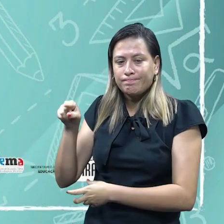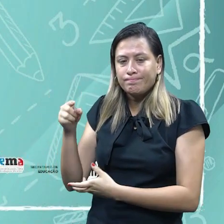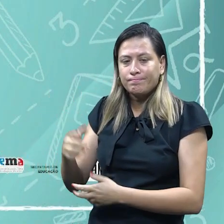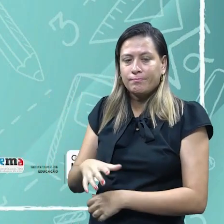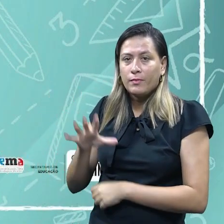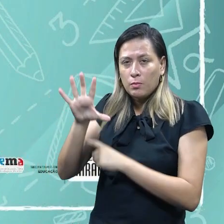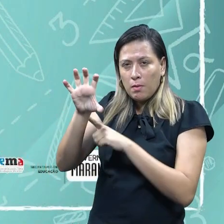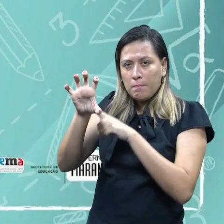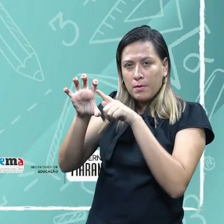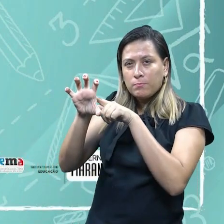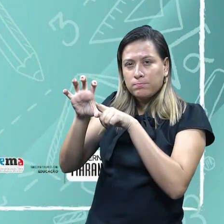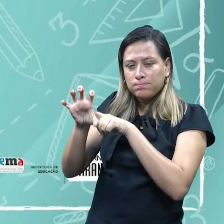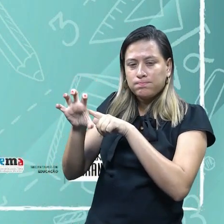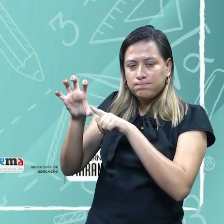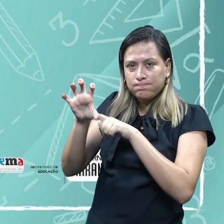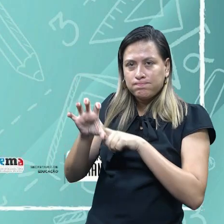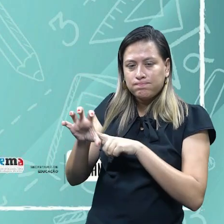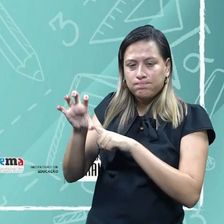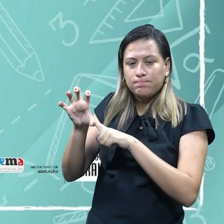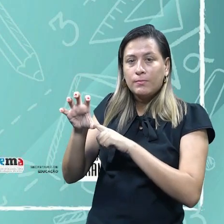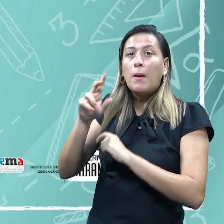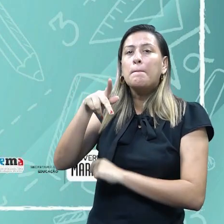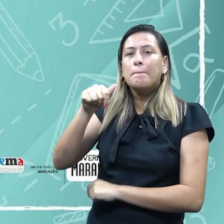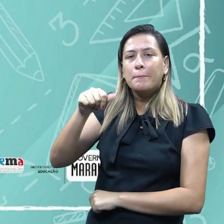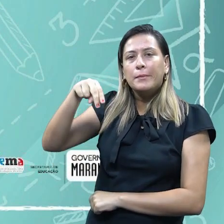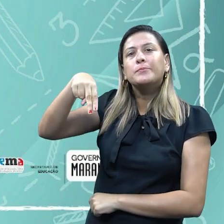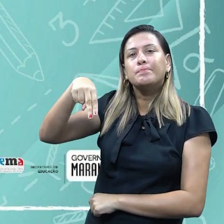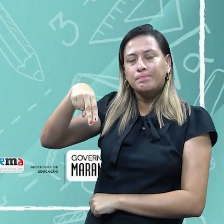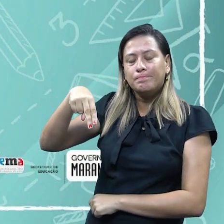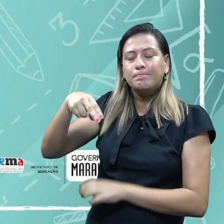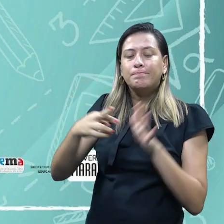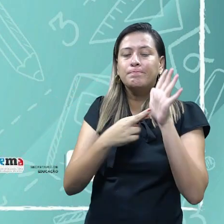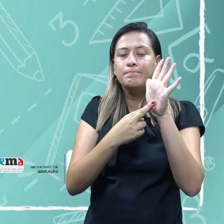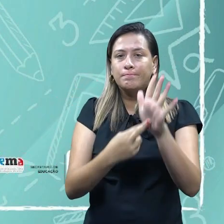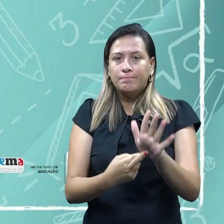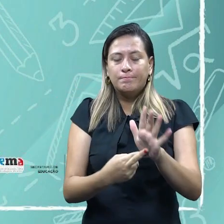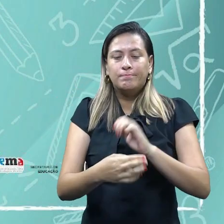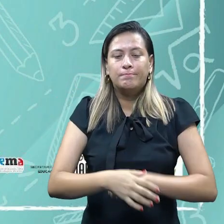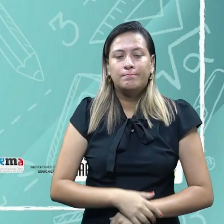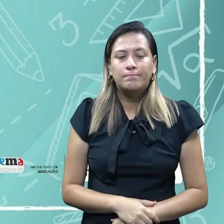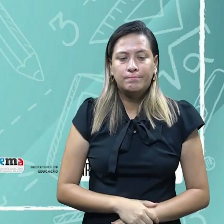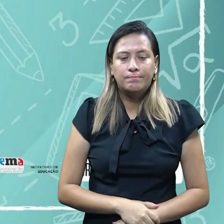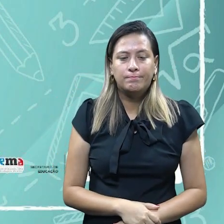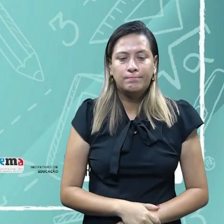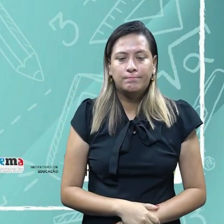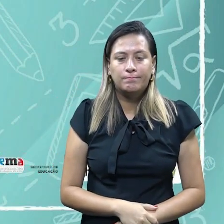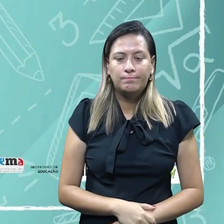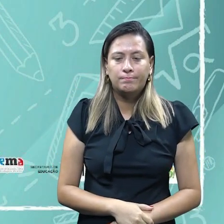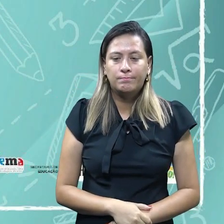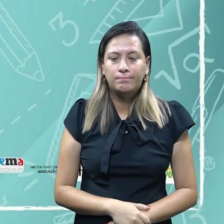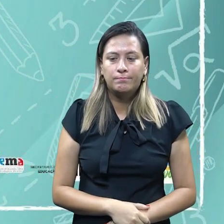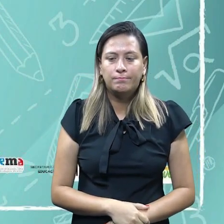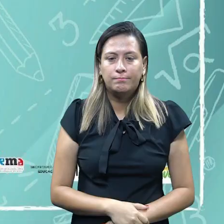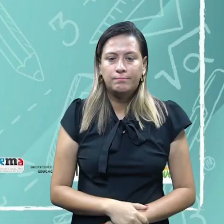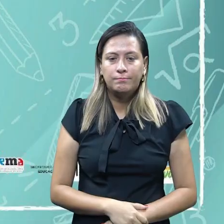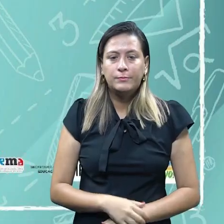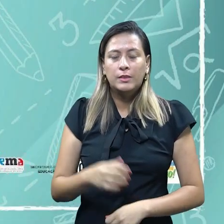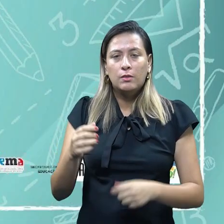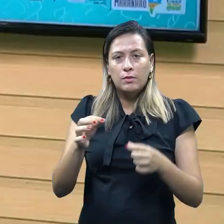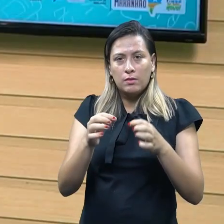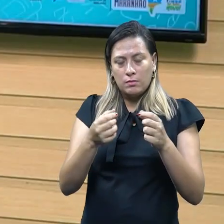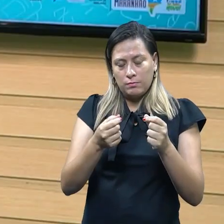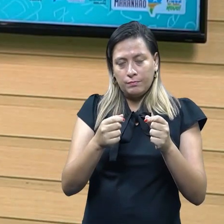desenho, que tem a representação de uma mãozinha. Exatamente, esse é o comando PAN. A função do comando PAN nada mais é do